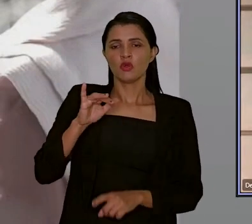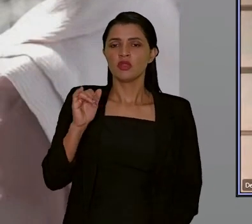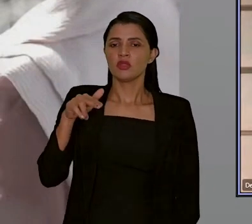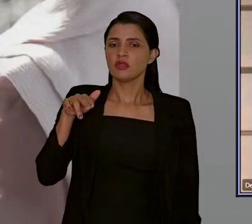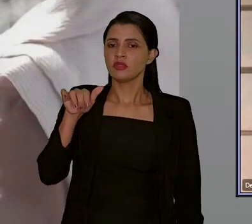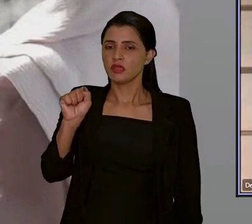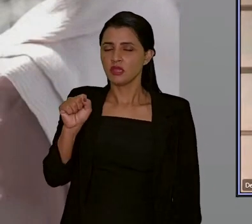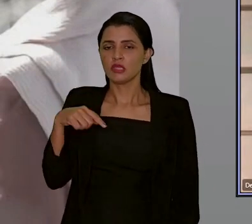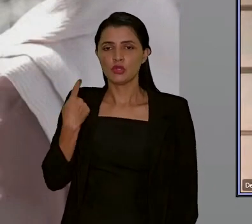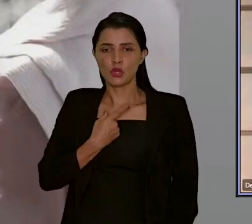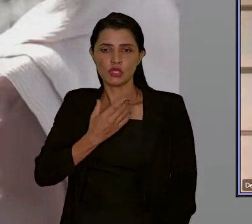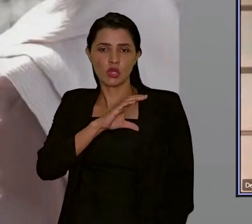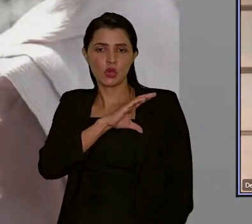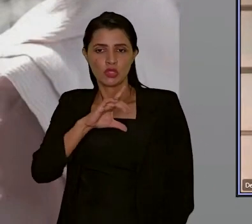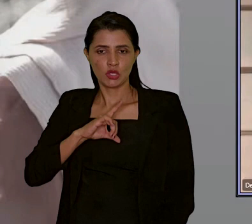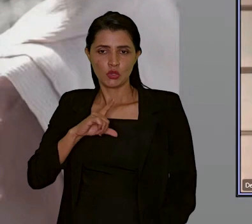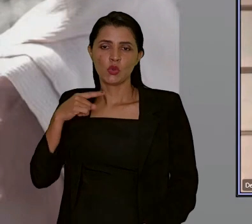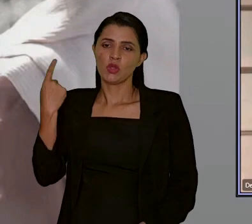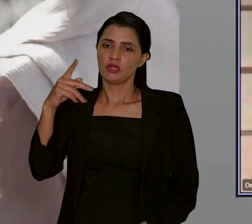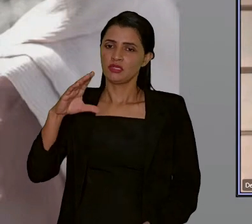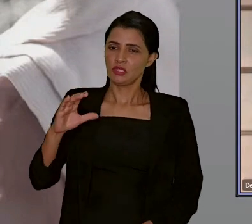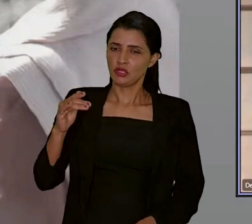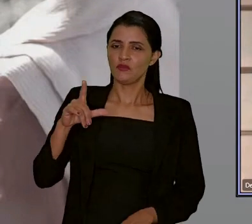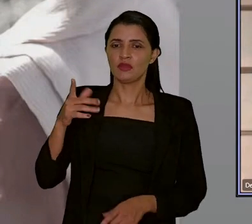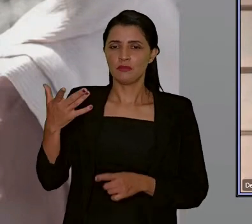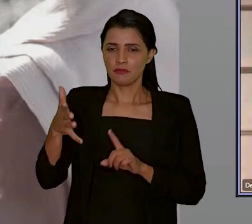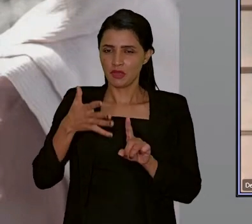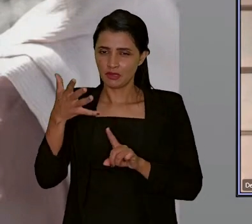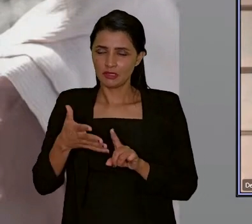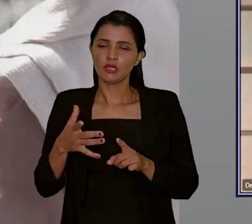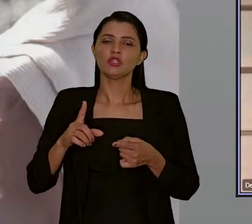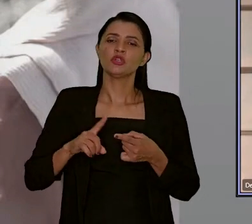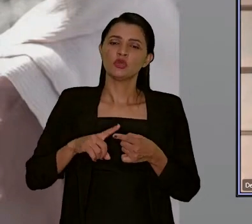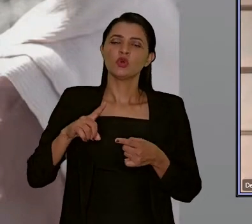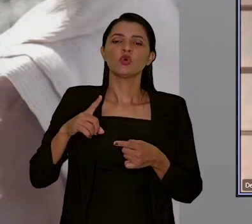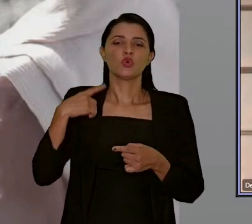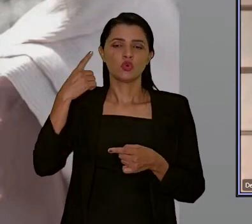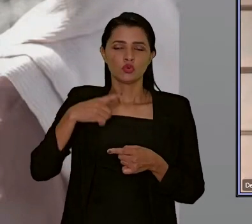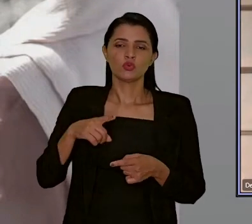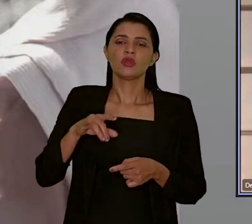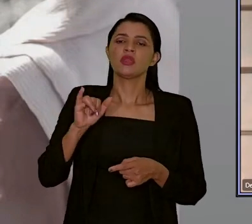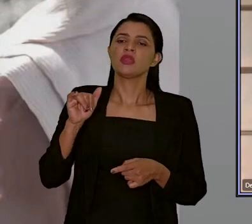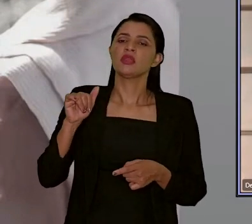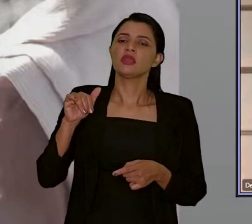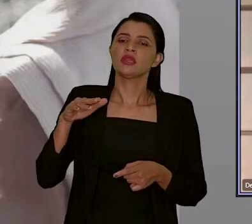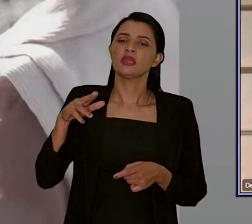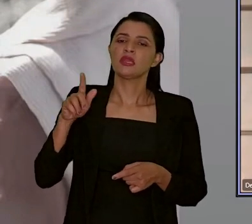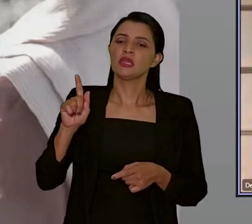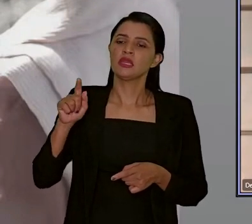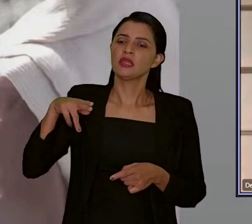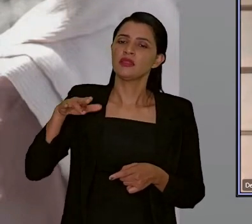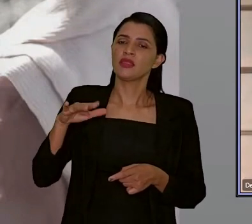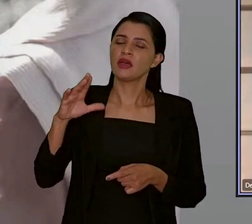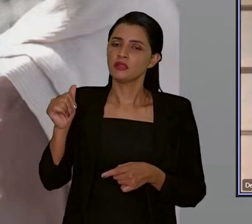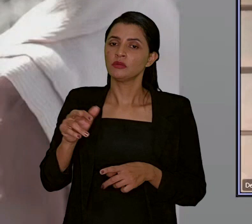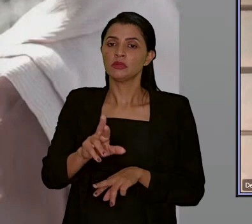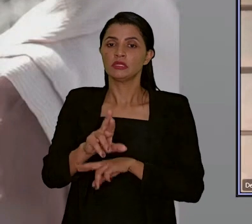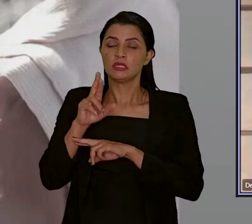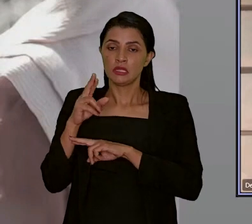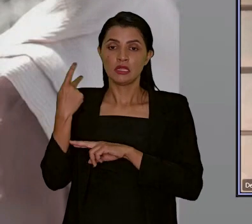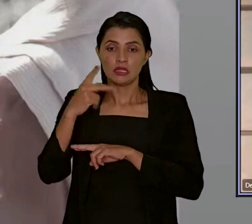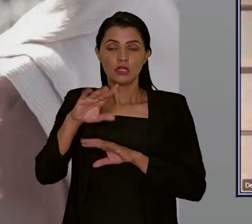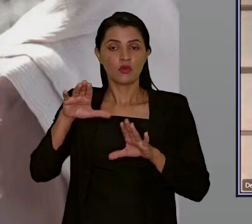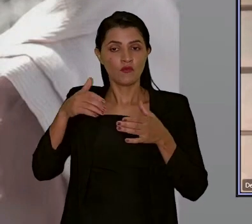nossas coordenadoras científicas. Serão palestrantes o Dr. Ignácio Goicoechea, representante da Conferência da AIA para a América Latina